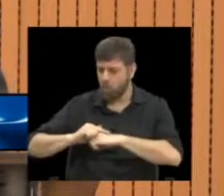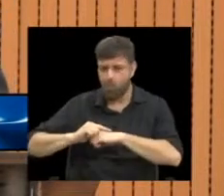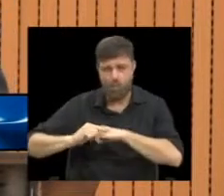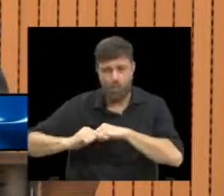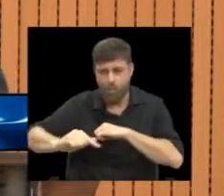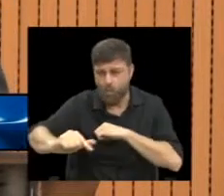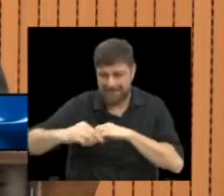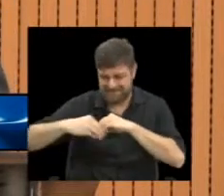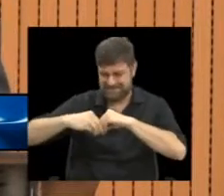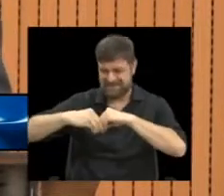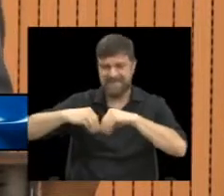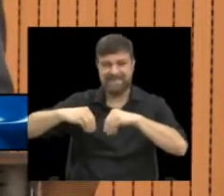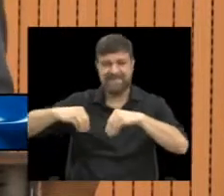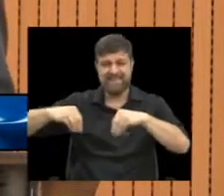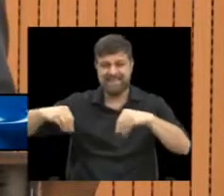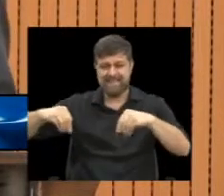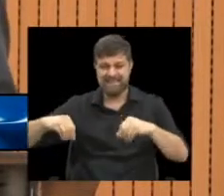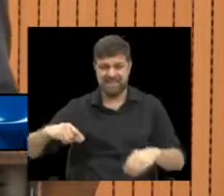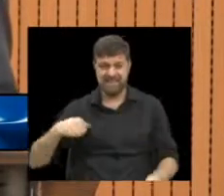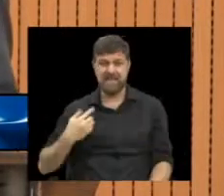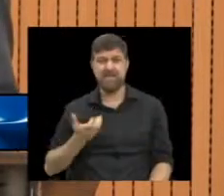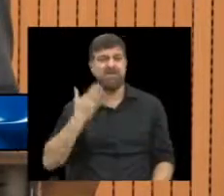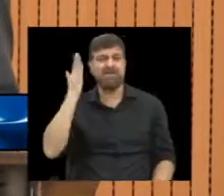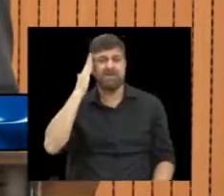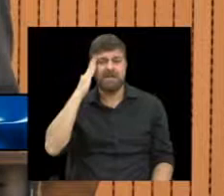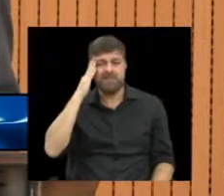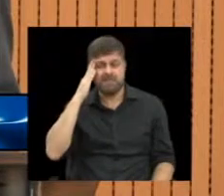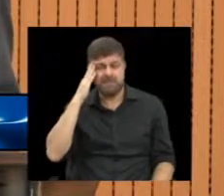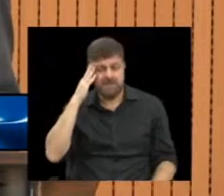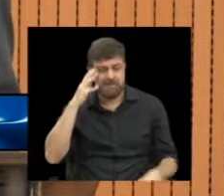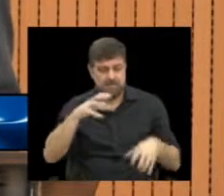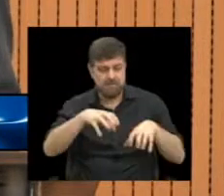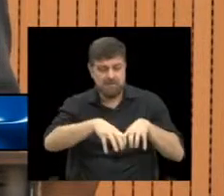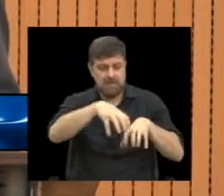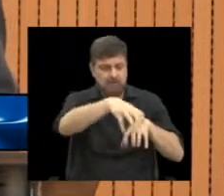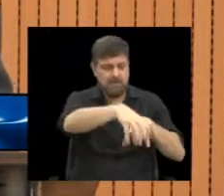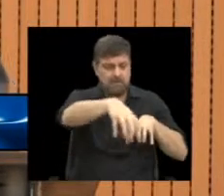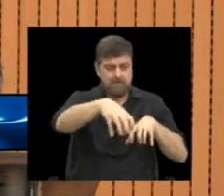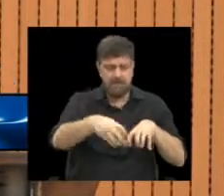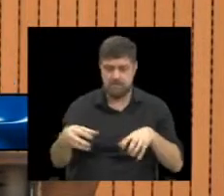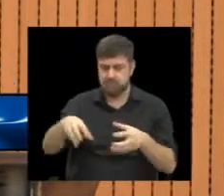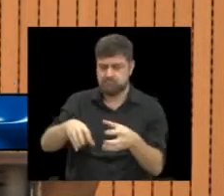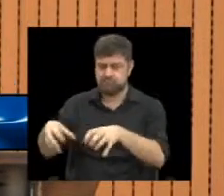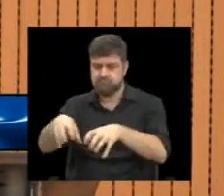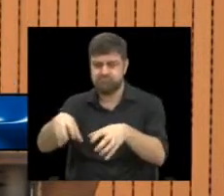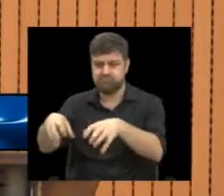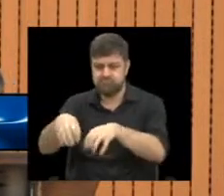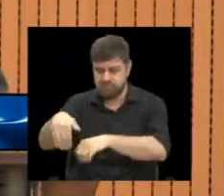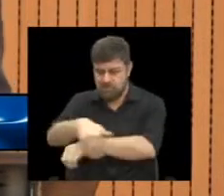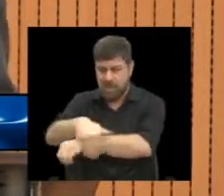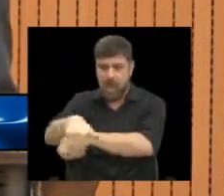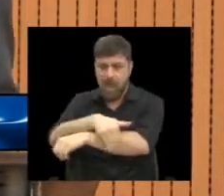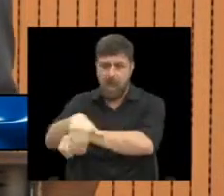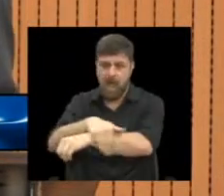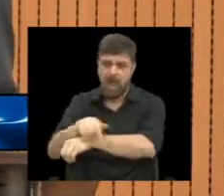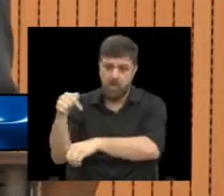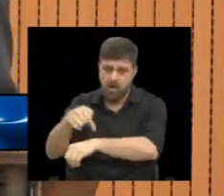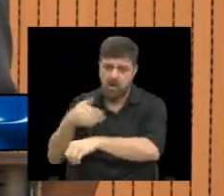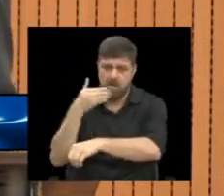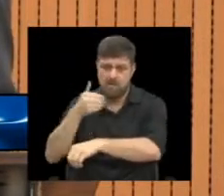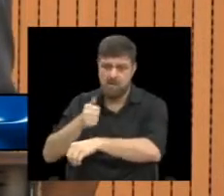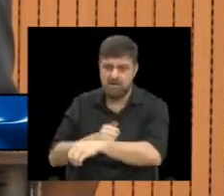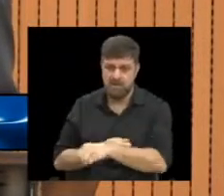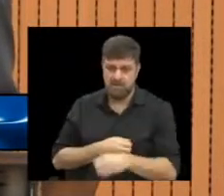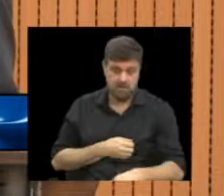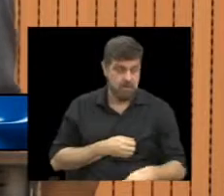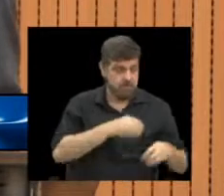locais. Para mim saber aonde está, para que esse paralelepípedo seja destinado à Chácara